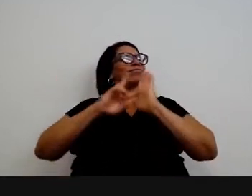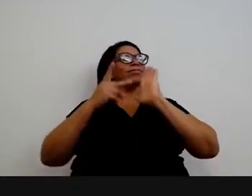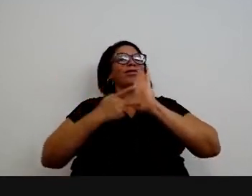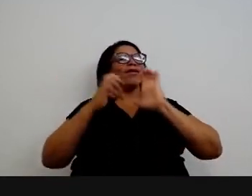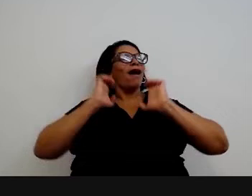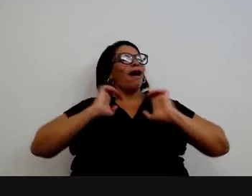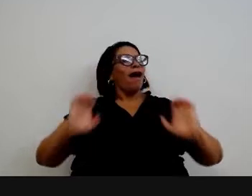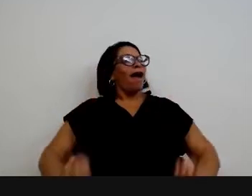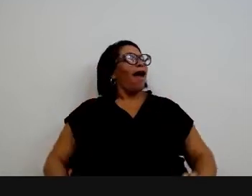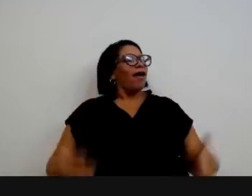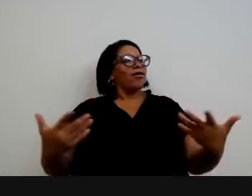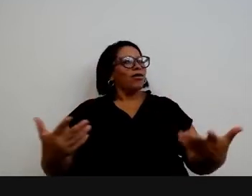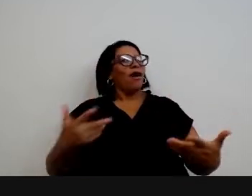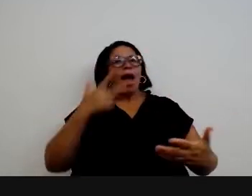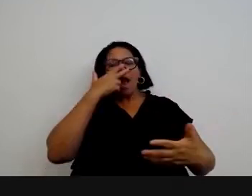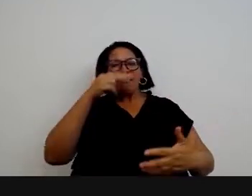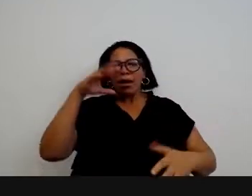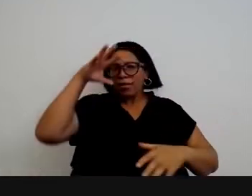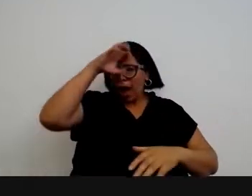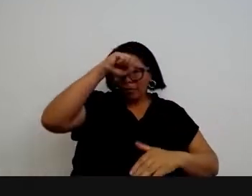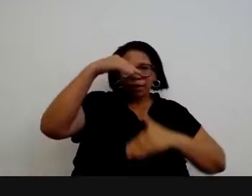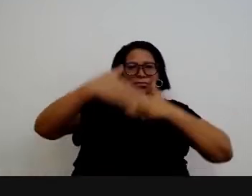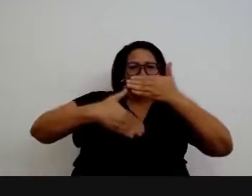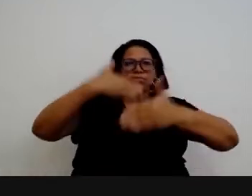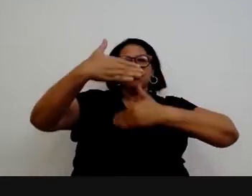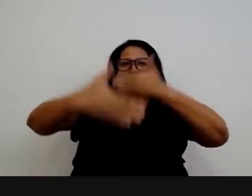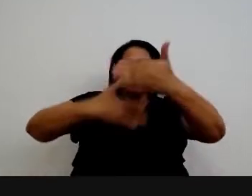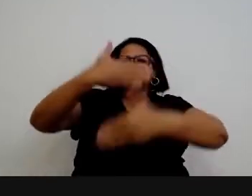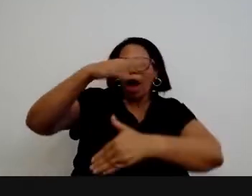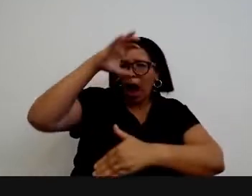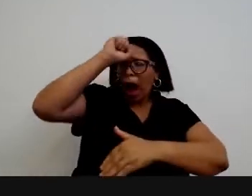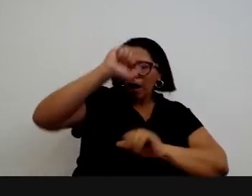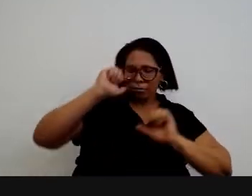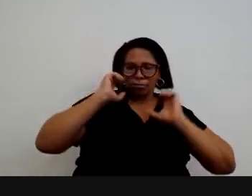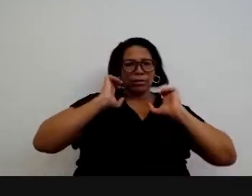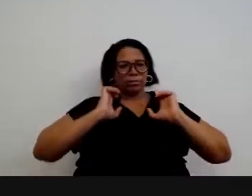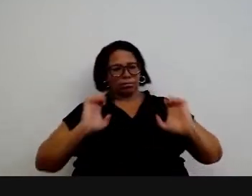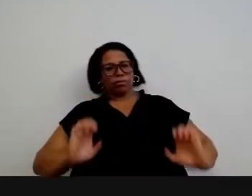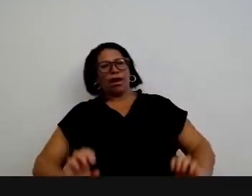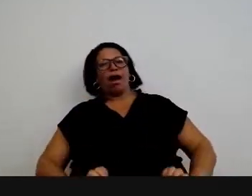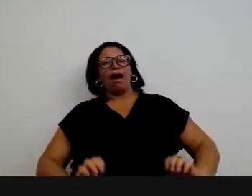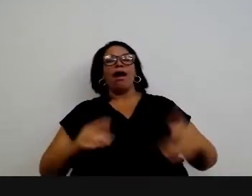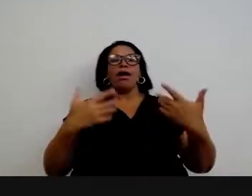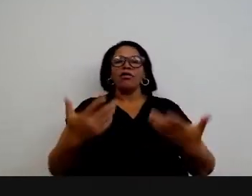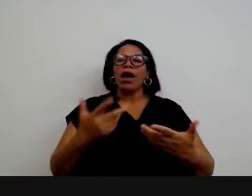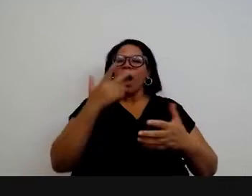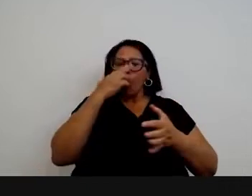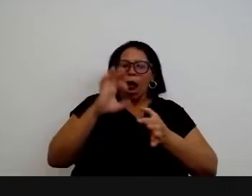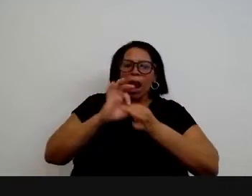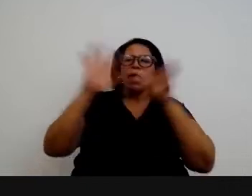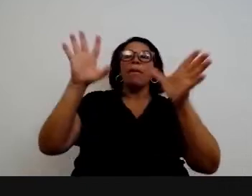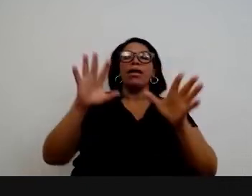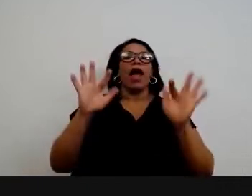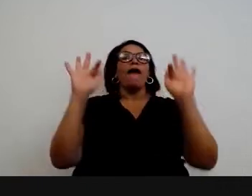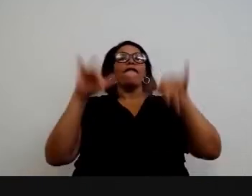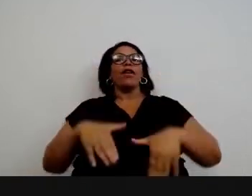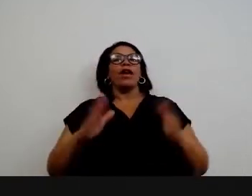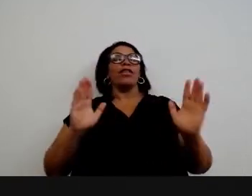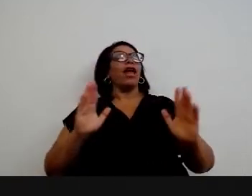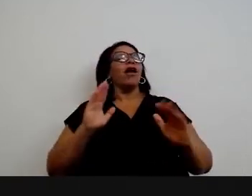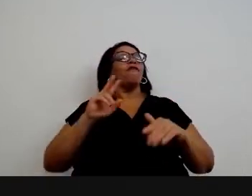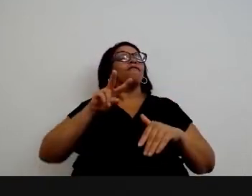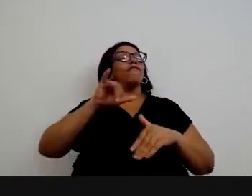gente não é ético e pronto e acabou. A gente é ético a cada dia. Da mesma forma que a gente não é democrático e pronto, acabou.